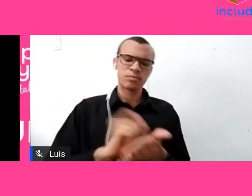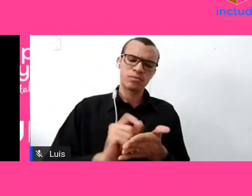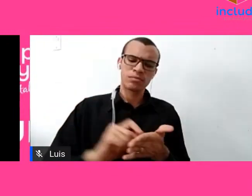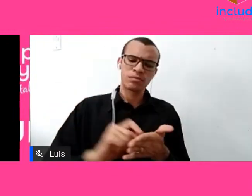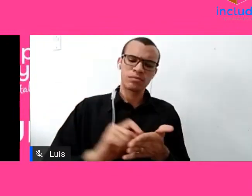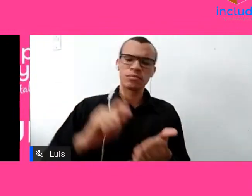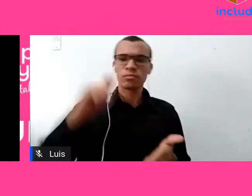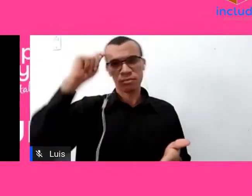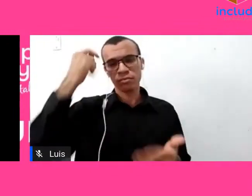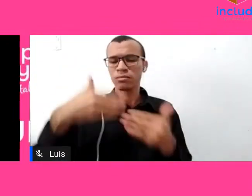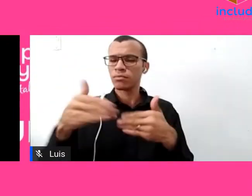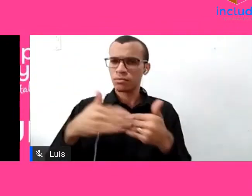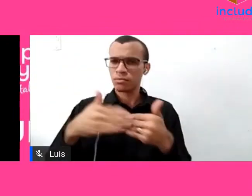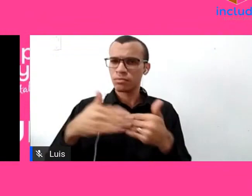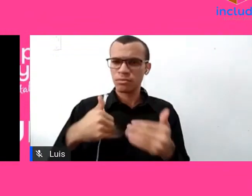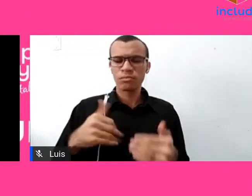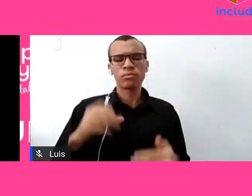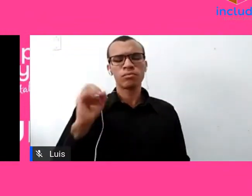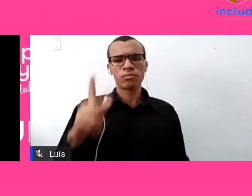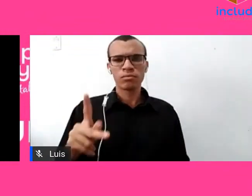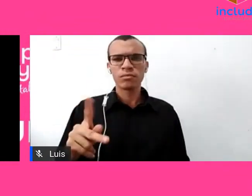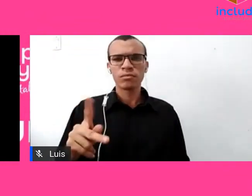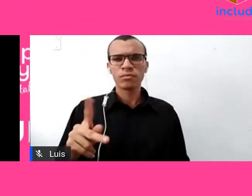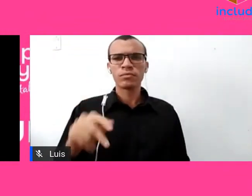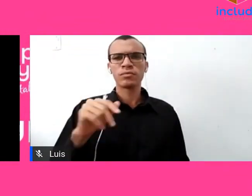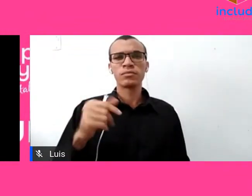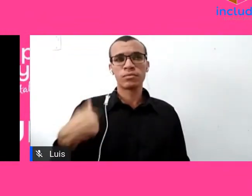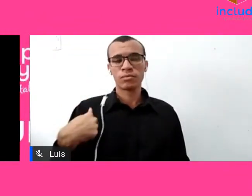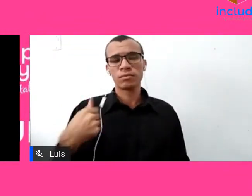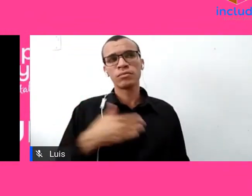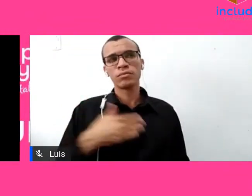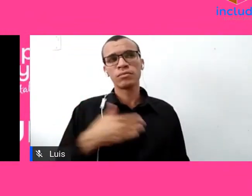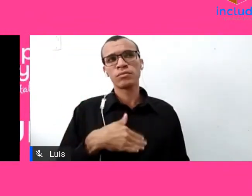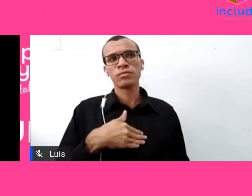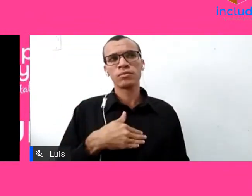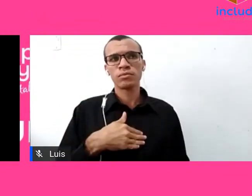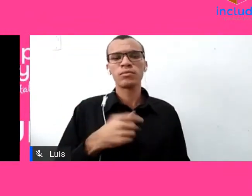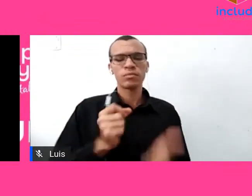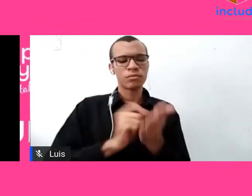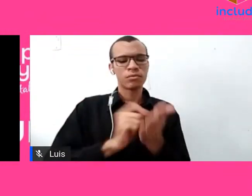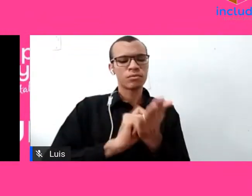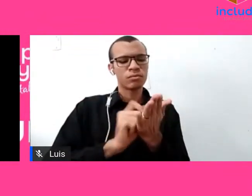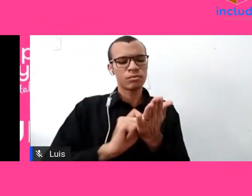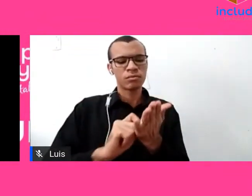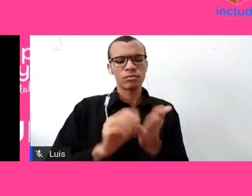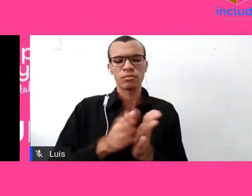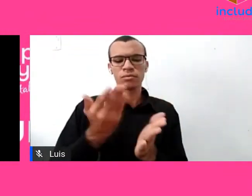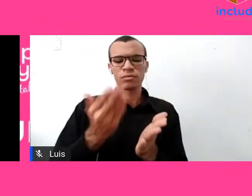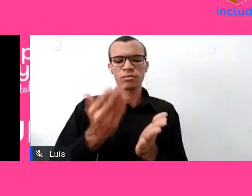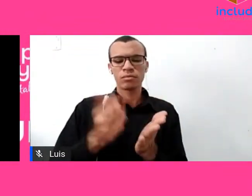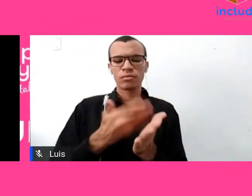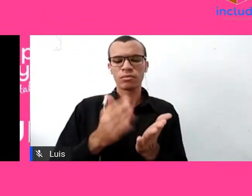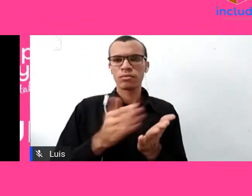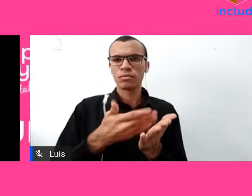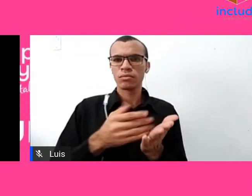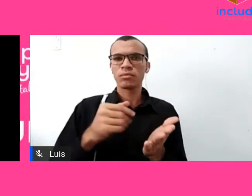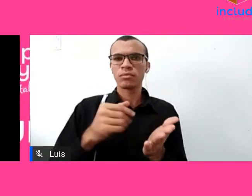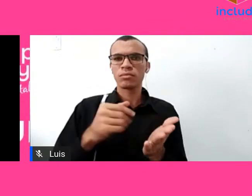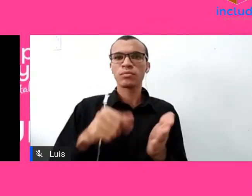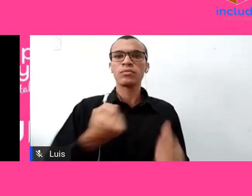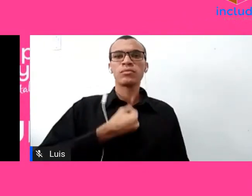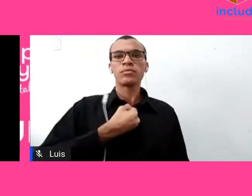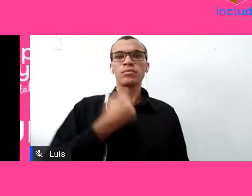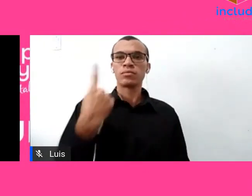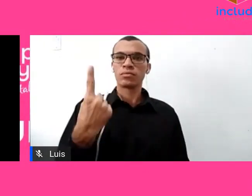bem. Então, eu gosto de anotar na página número 1, quando eu vou fazer esse trabalho, eu pego as